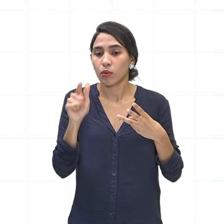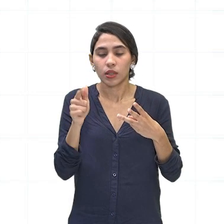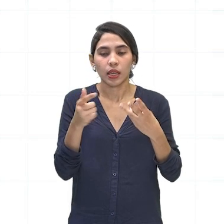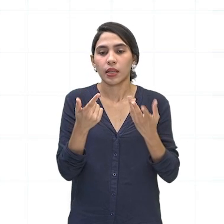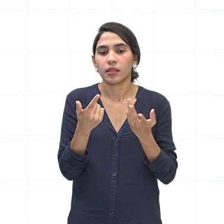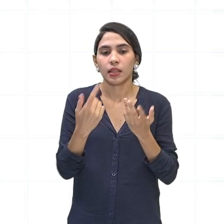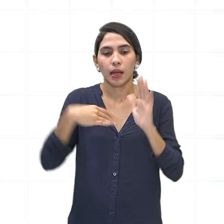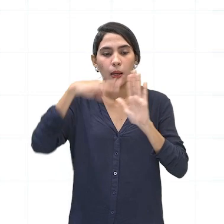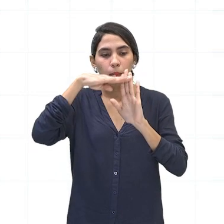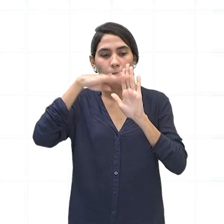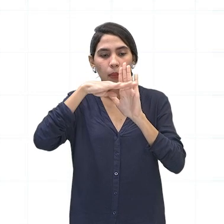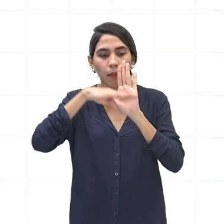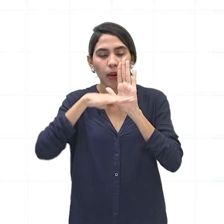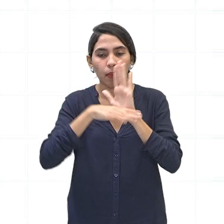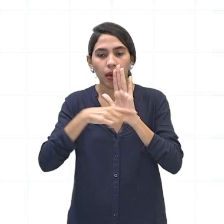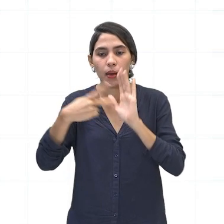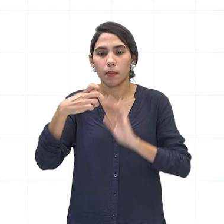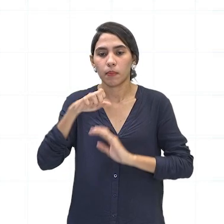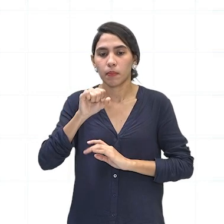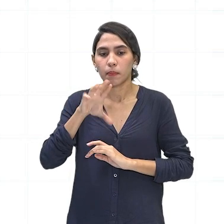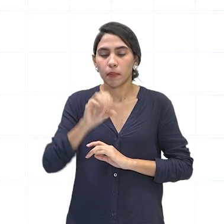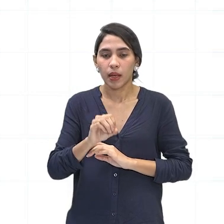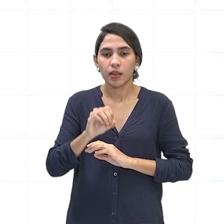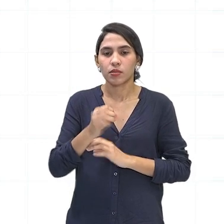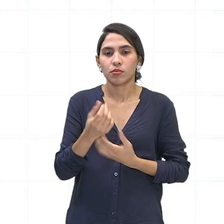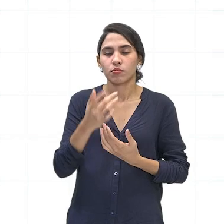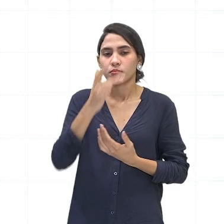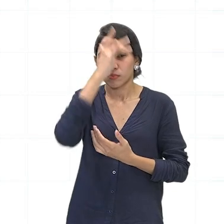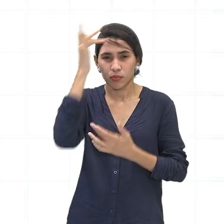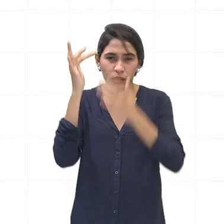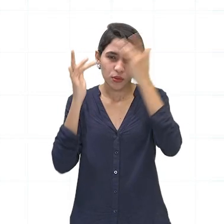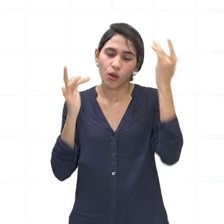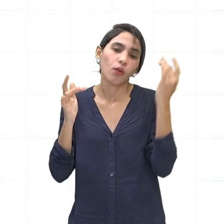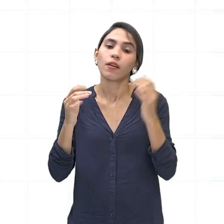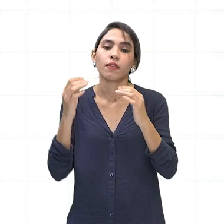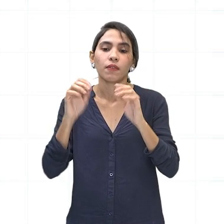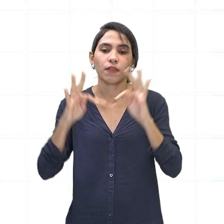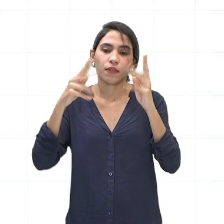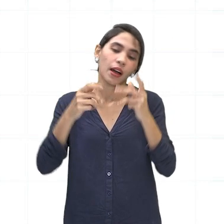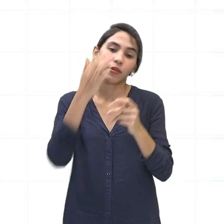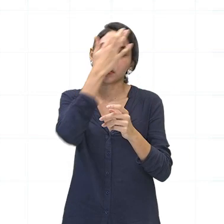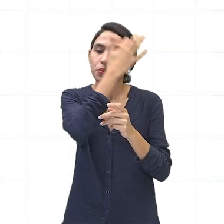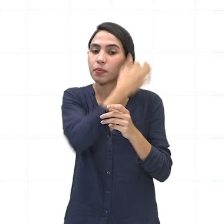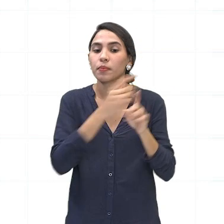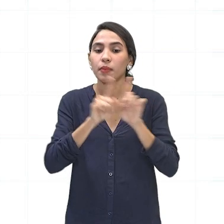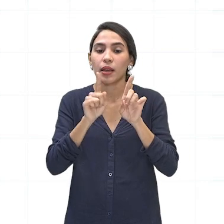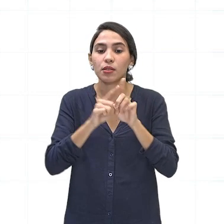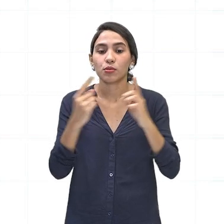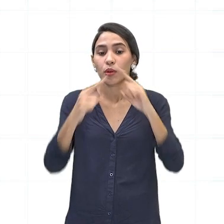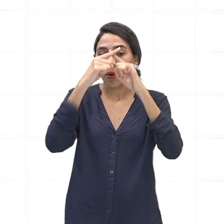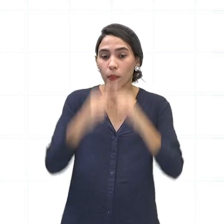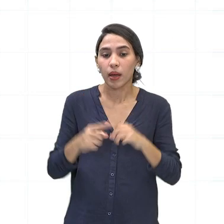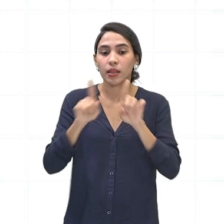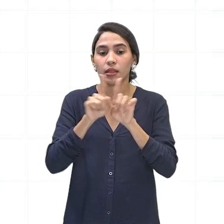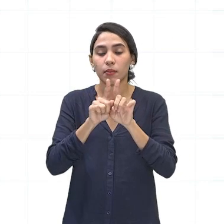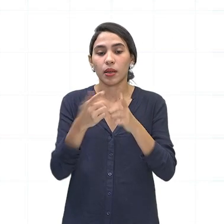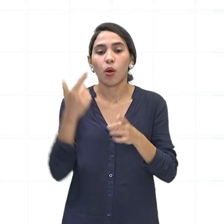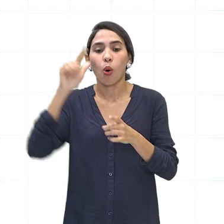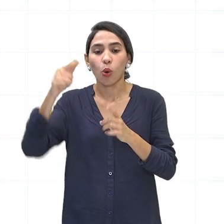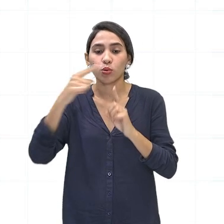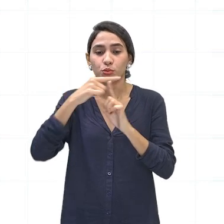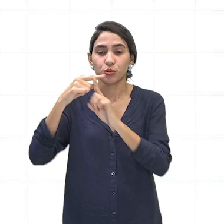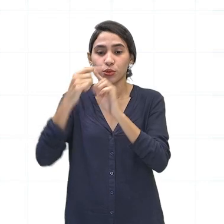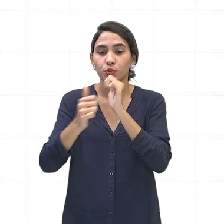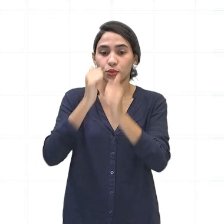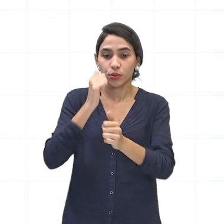de peso. Os kendokas são de vários pesos e competem uns contra os outros, diferente aí de outras lutas,